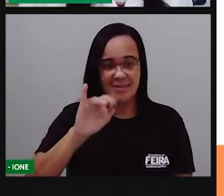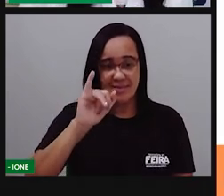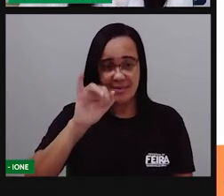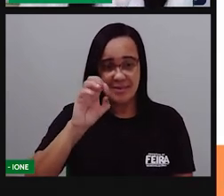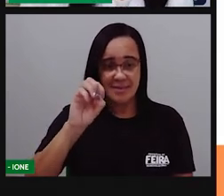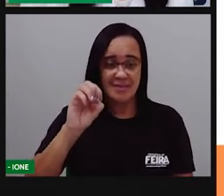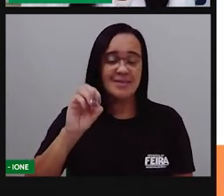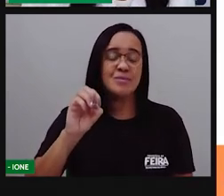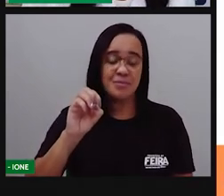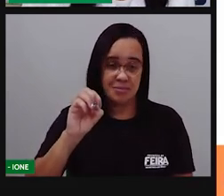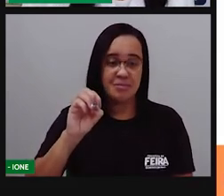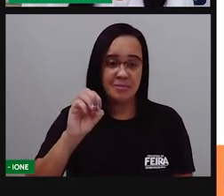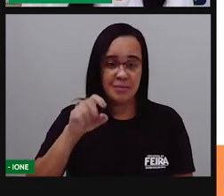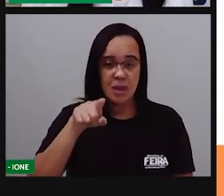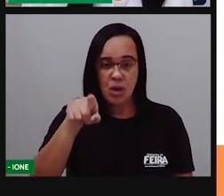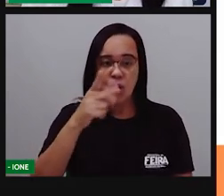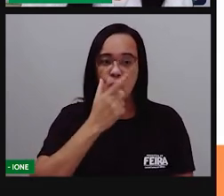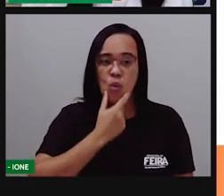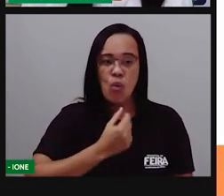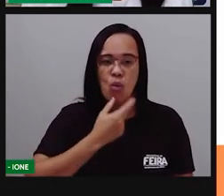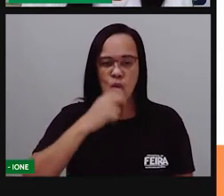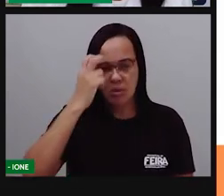à tarde